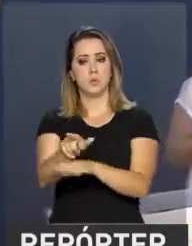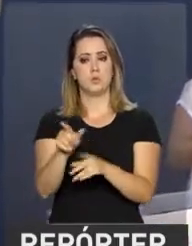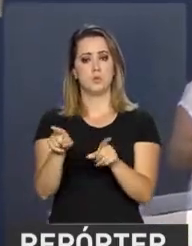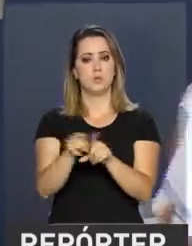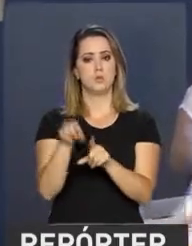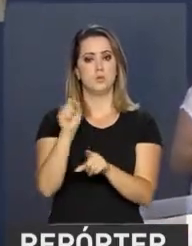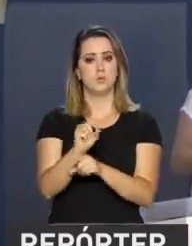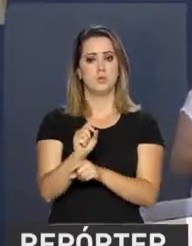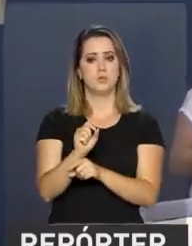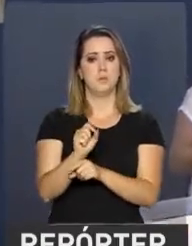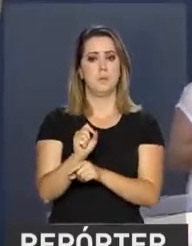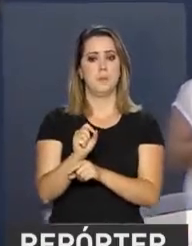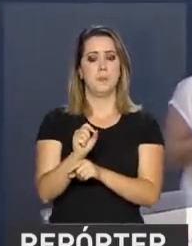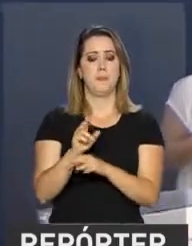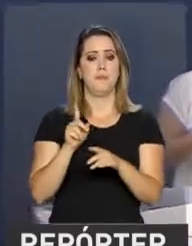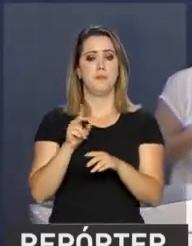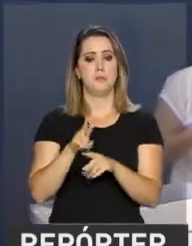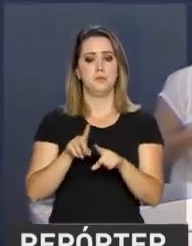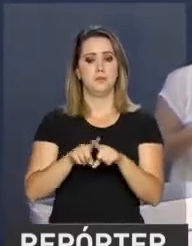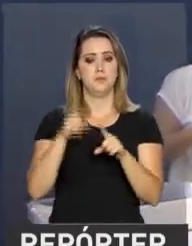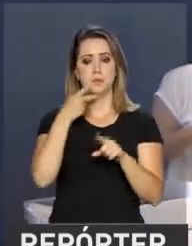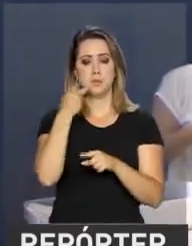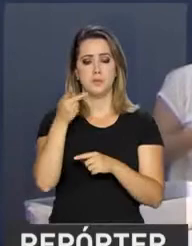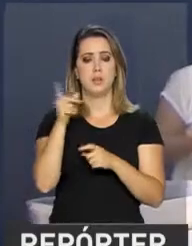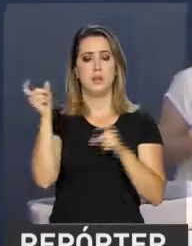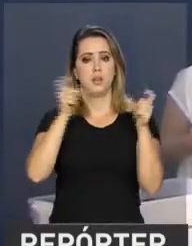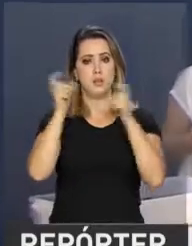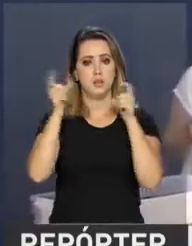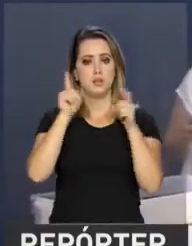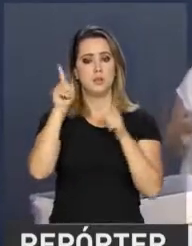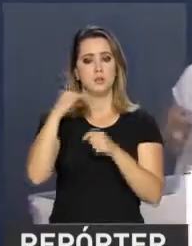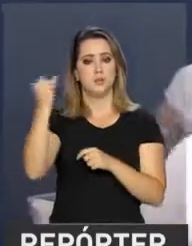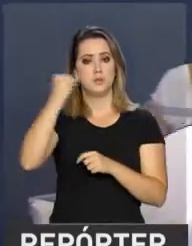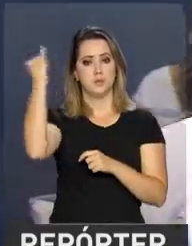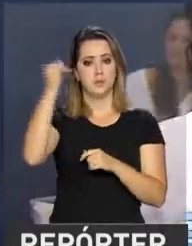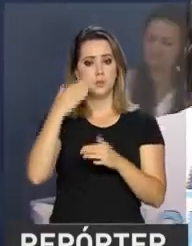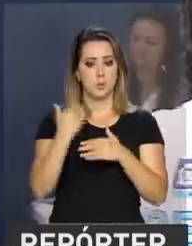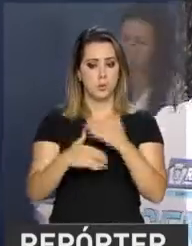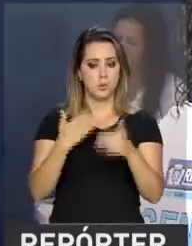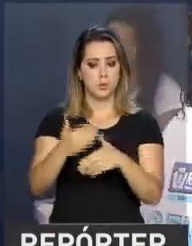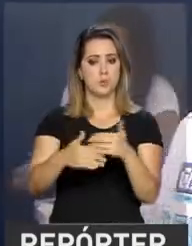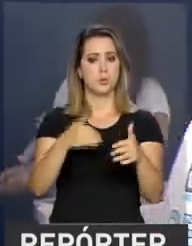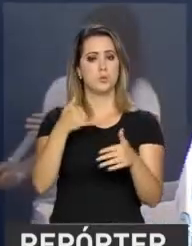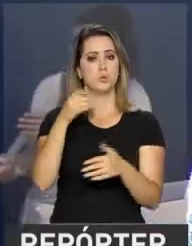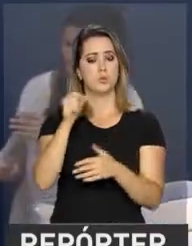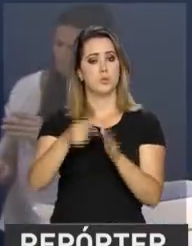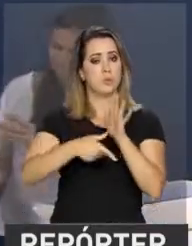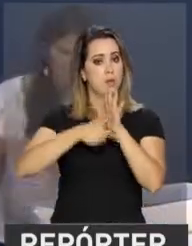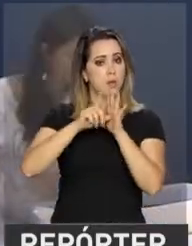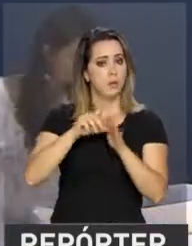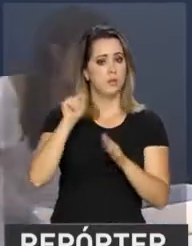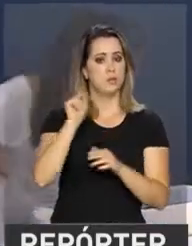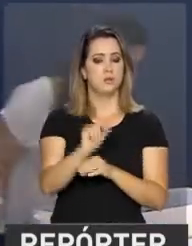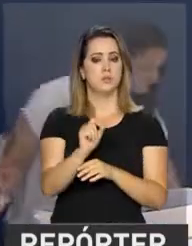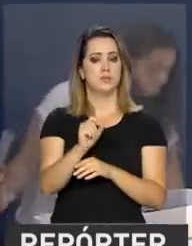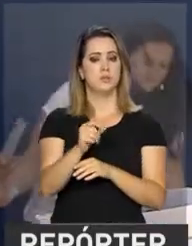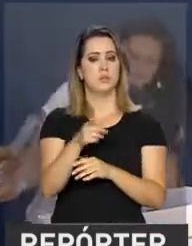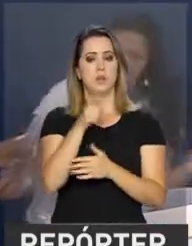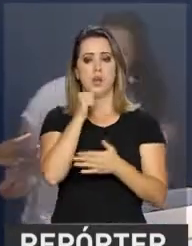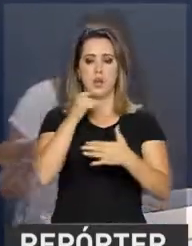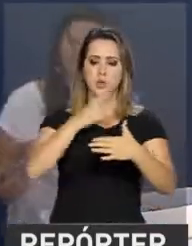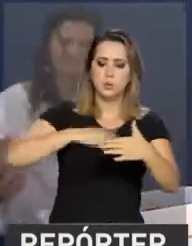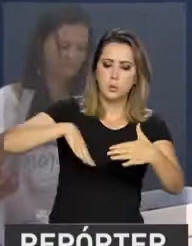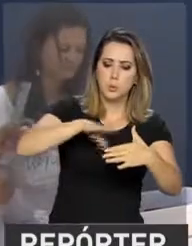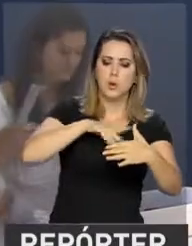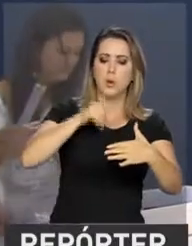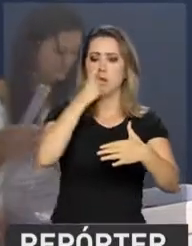Entendeu? Isso, mas sempre alertando que é muito importante continuar com o trabalho que era feito antes. Aquela água no pote,